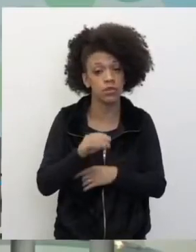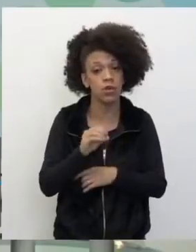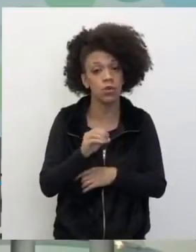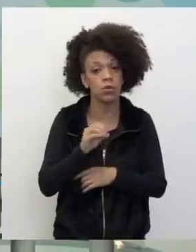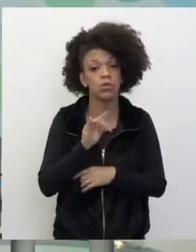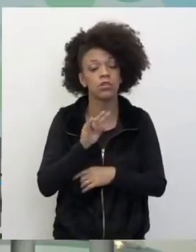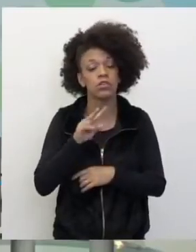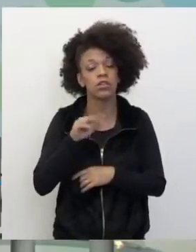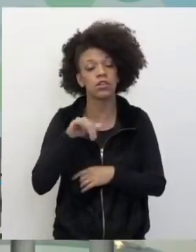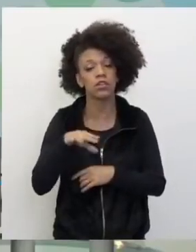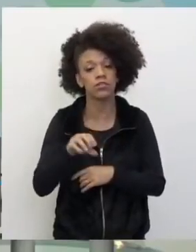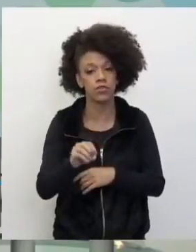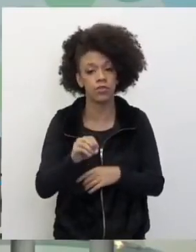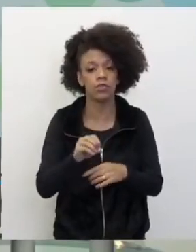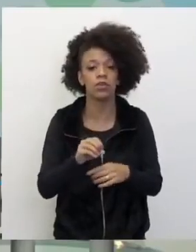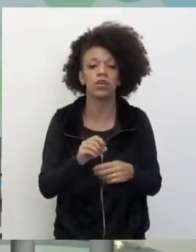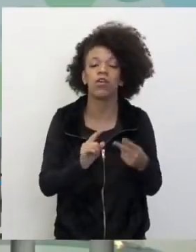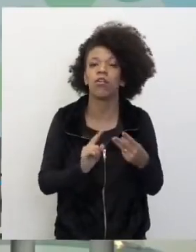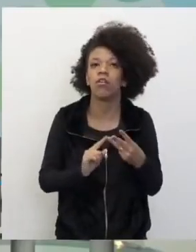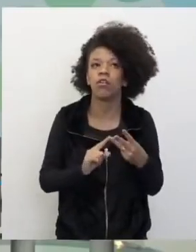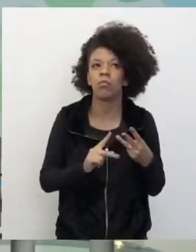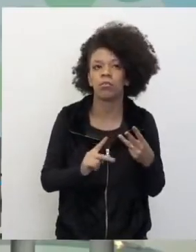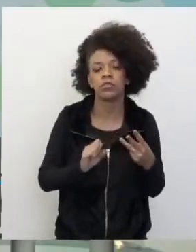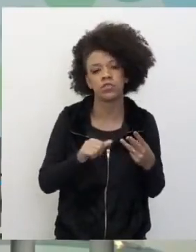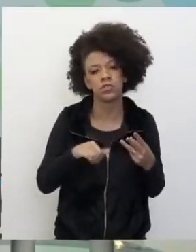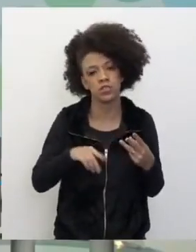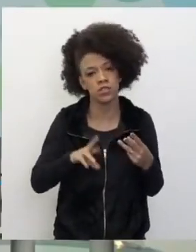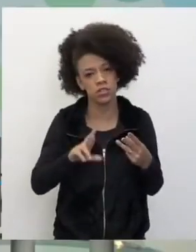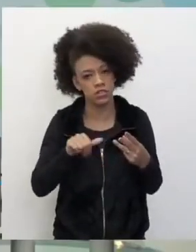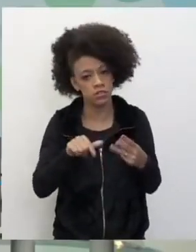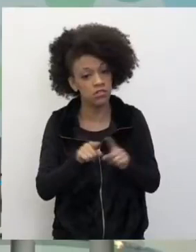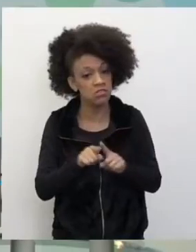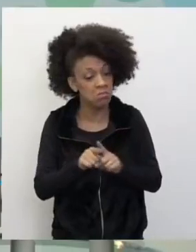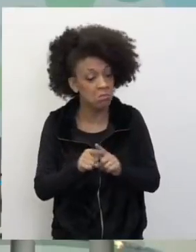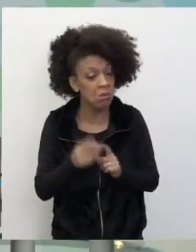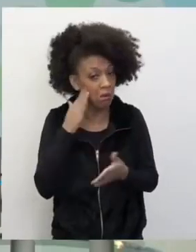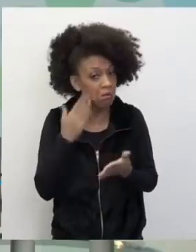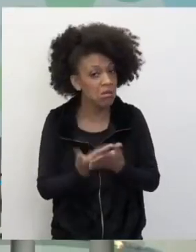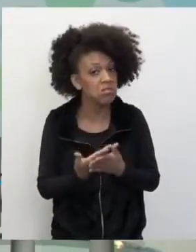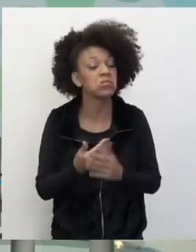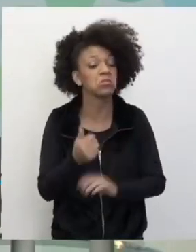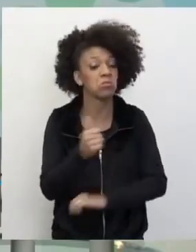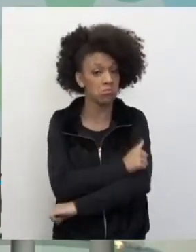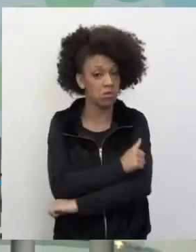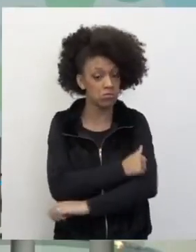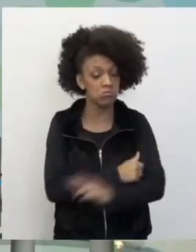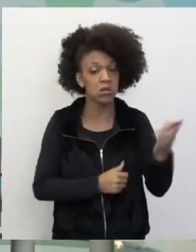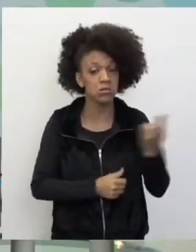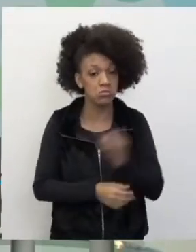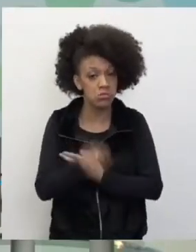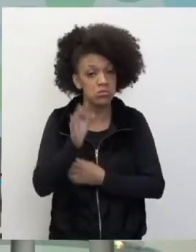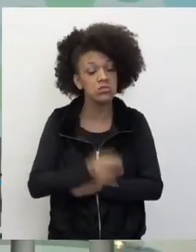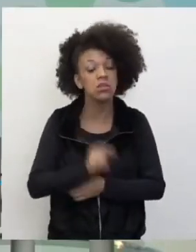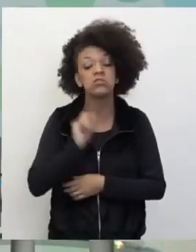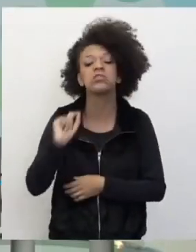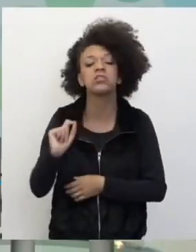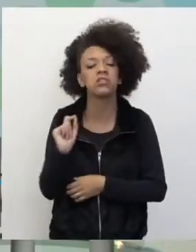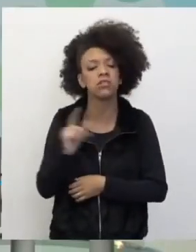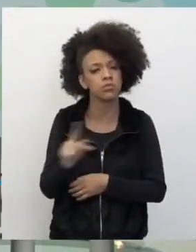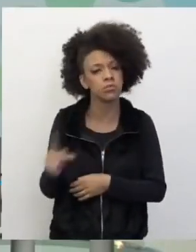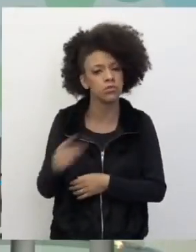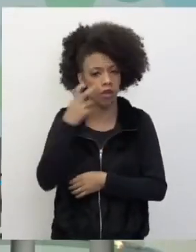colocando, professora Sandra colocando a professora Antônia. Acredito que os alunos estejam falando aí quem são os professores para